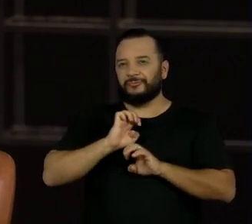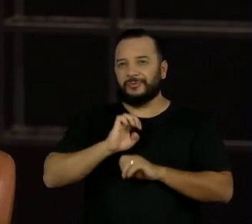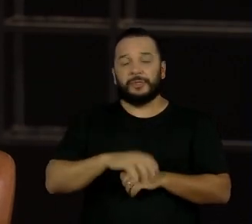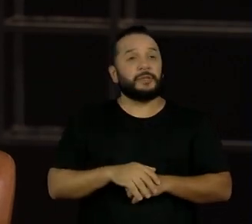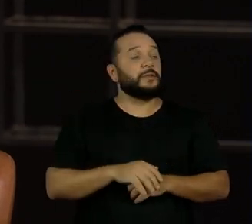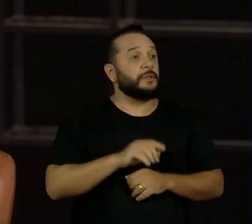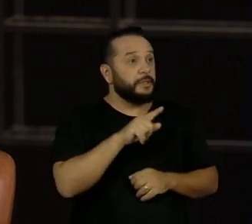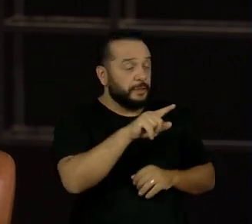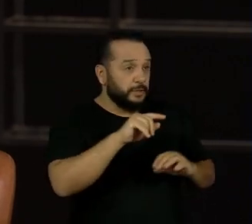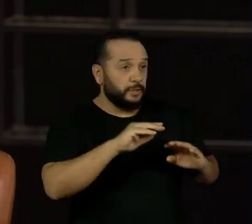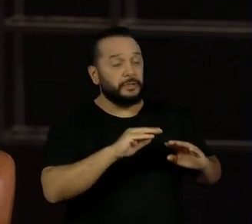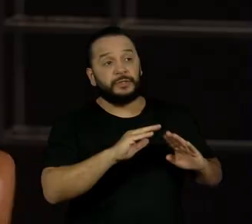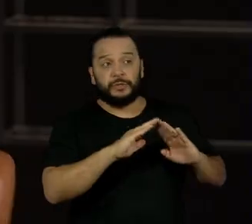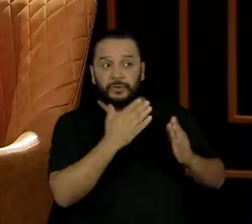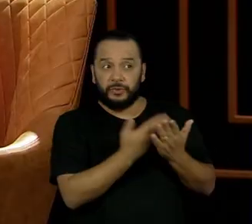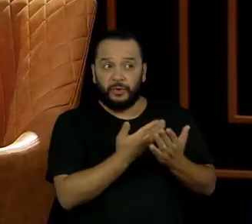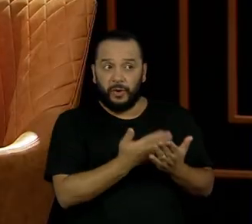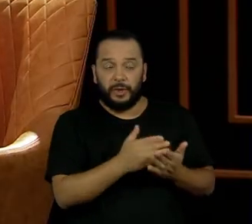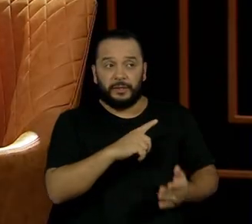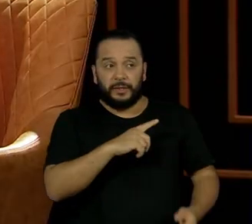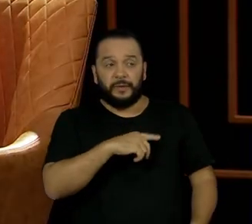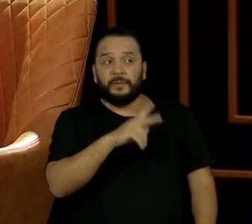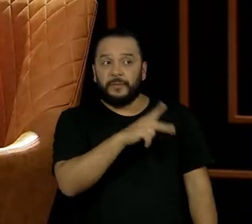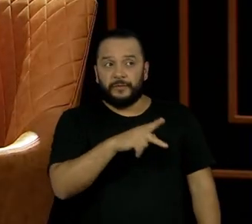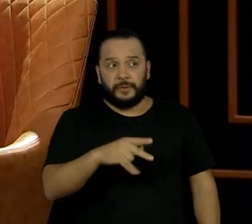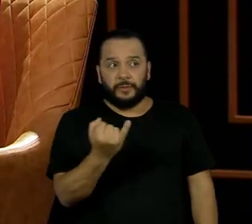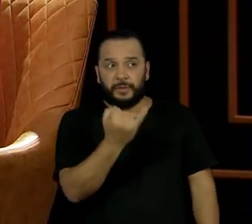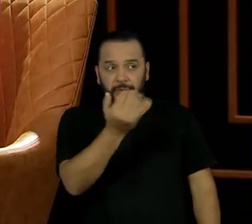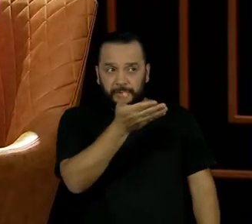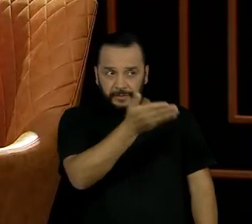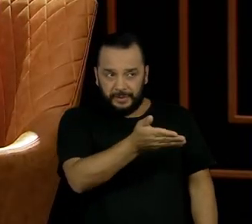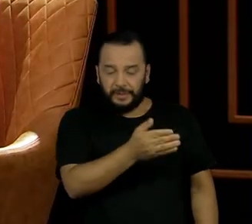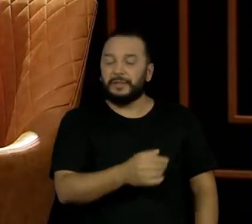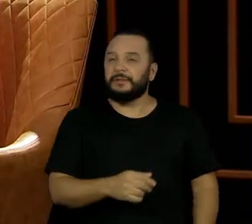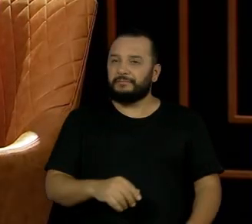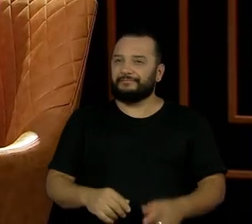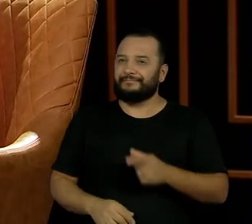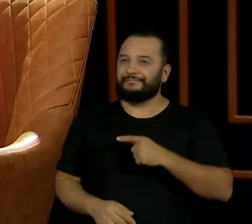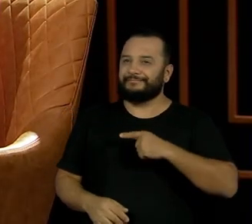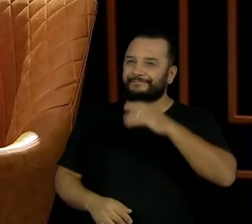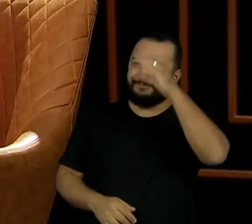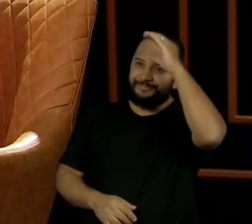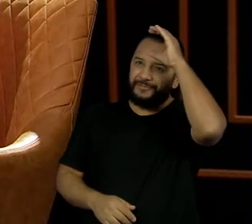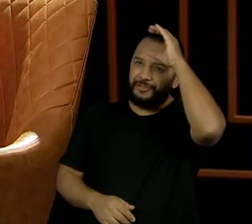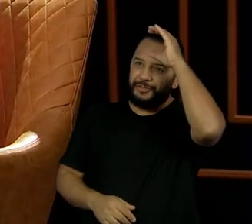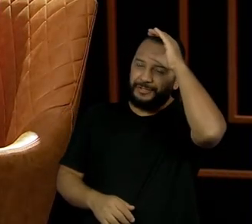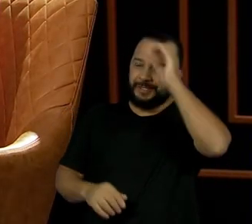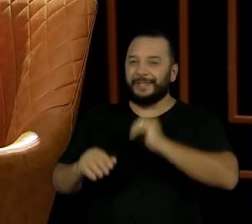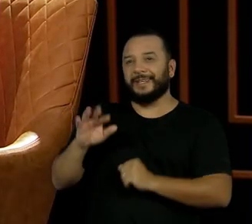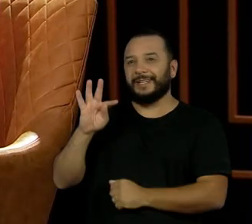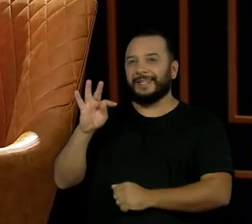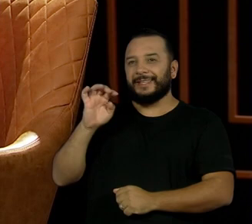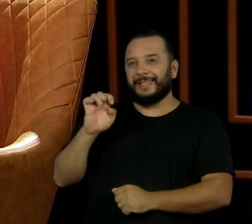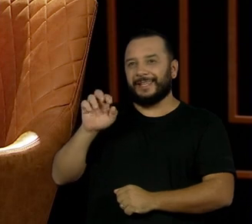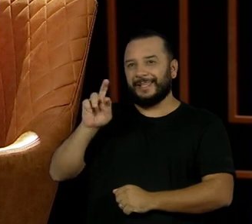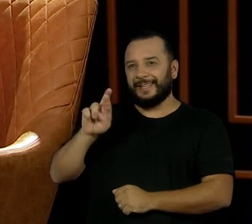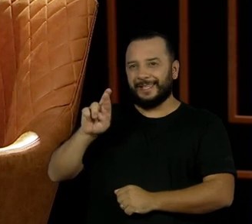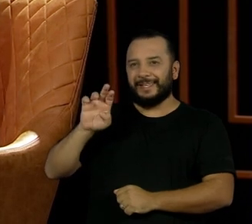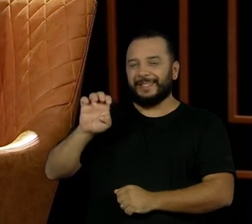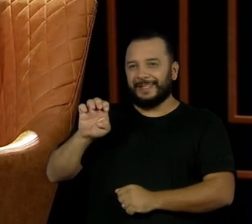para tua carreira né é a tia Terezinha ela tocava acordeon e ela me incentivou